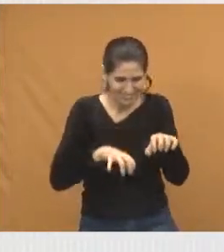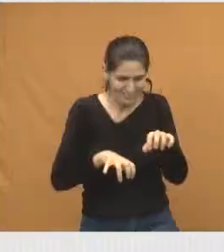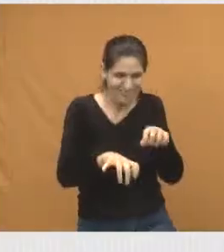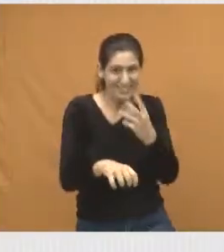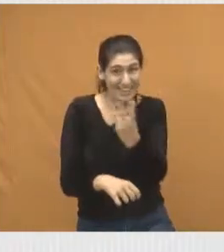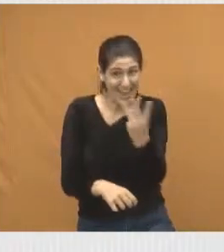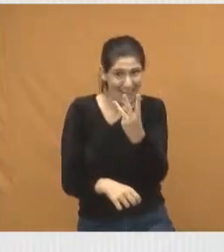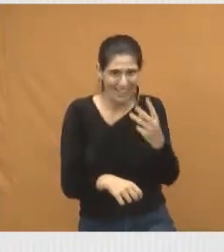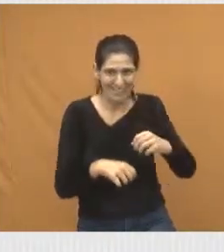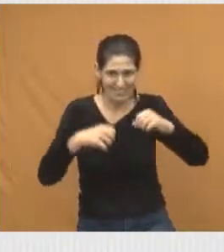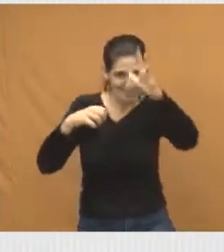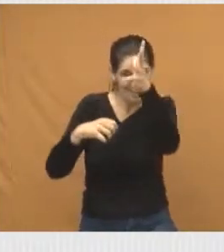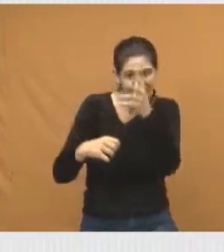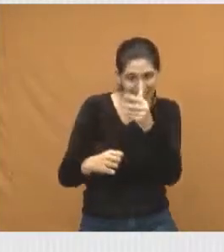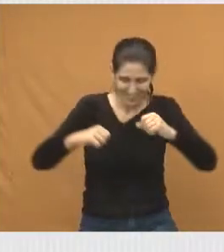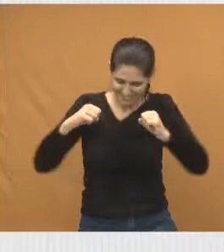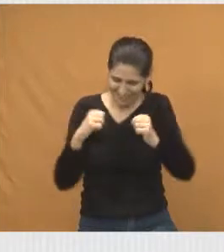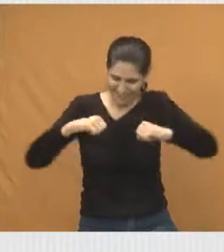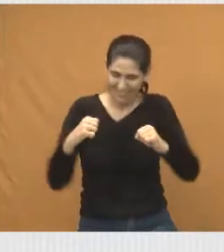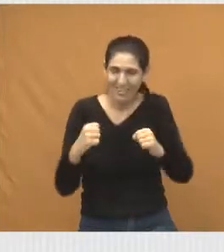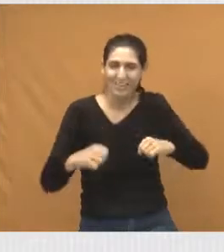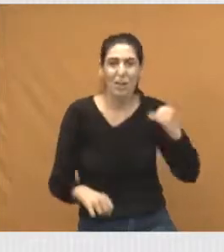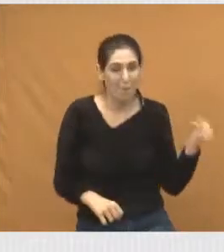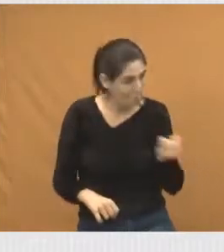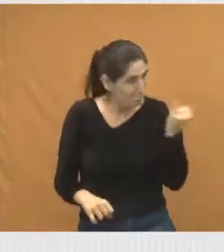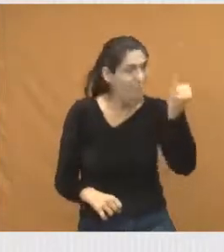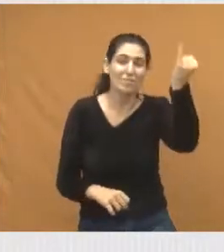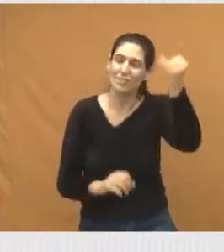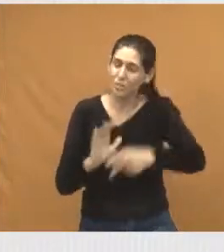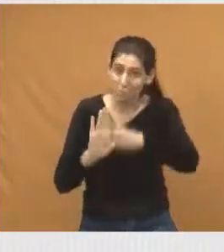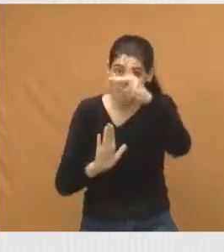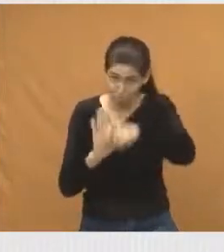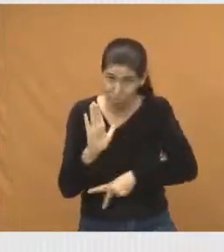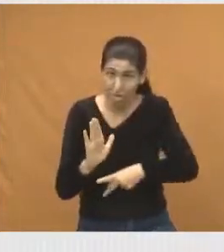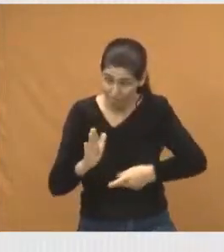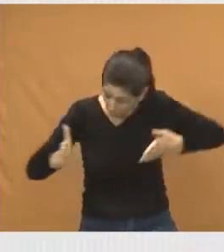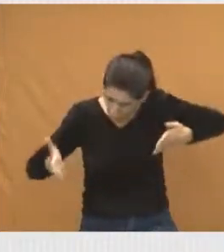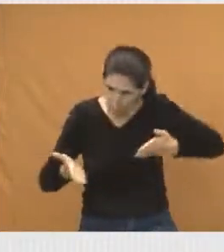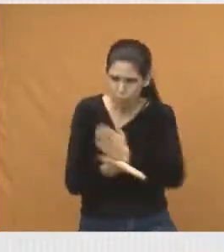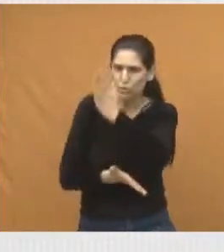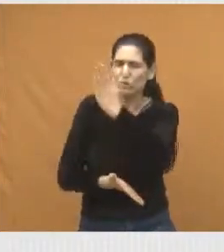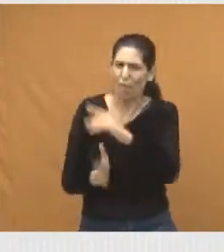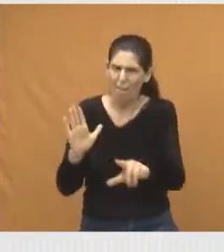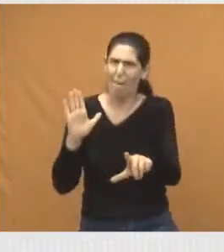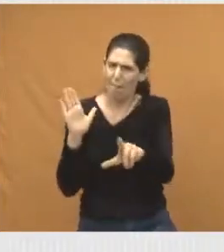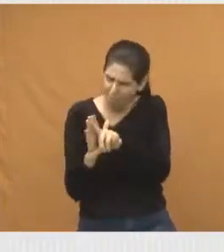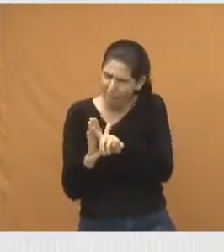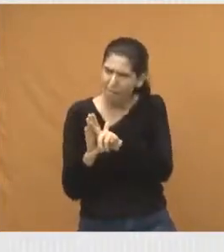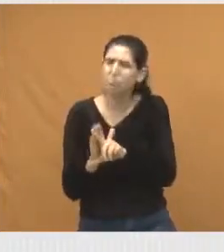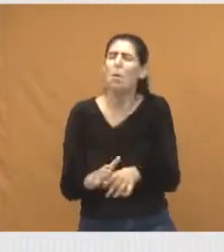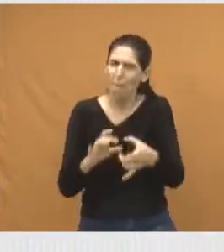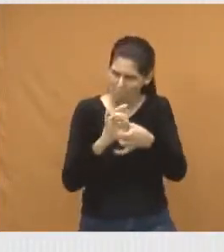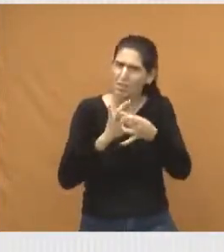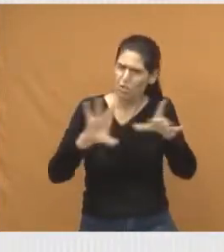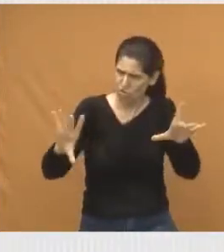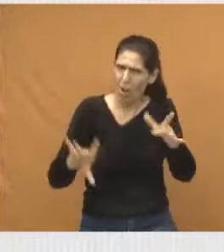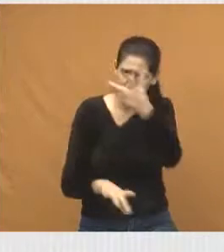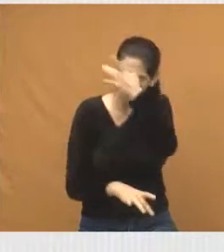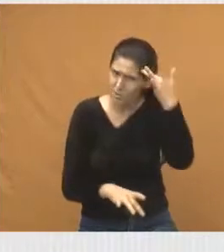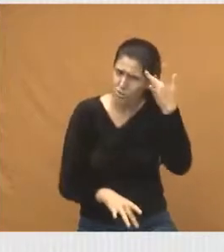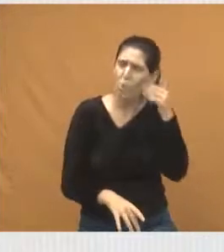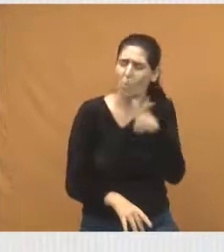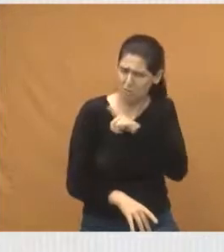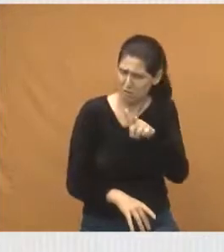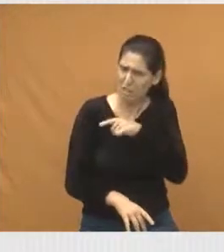um projeto, ou seja, a importância do nosso projeto, autorizar os munícipes criarem galinha da Angola. E tem muita gente falando